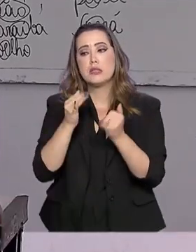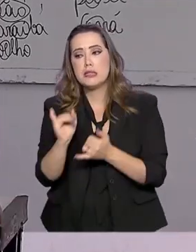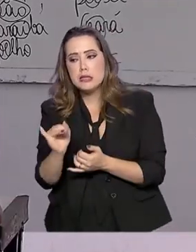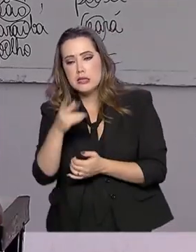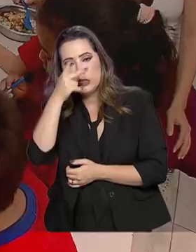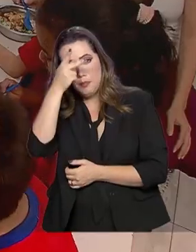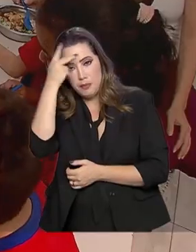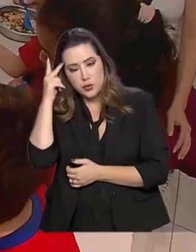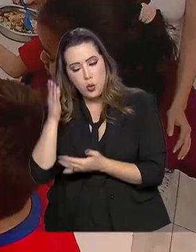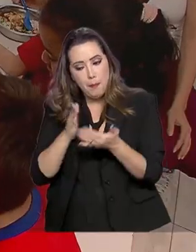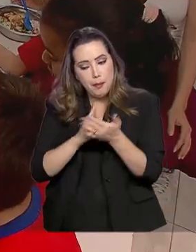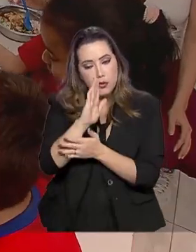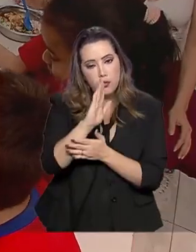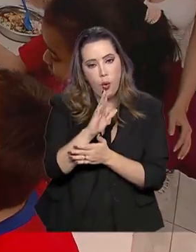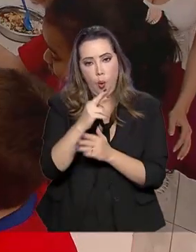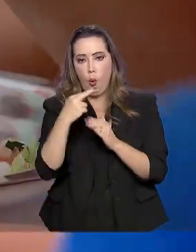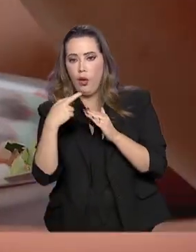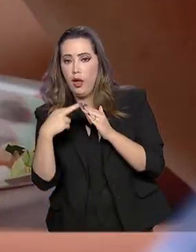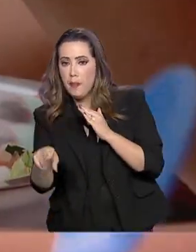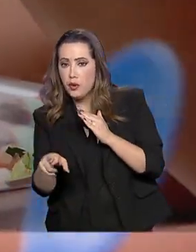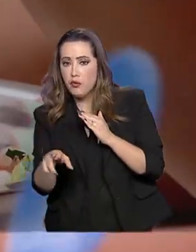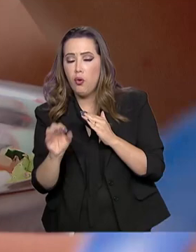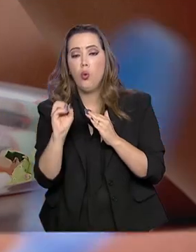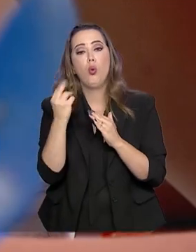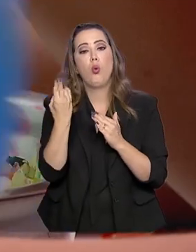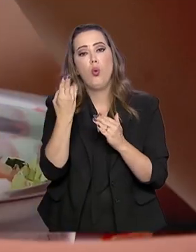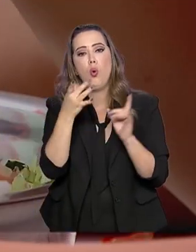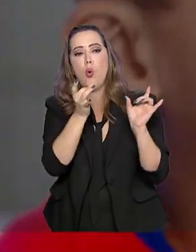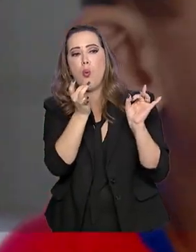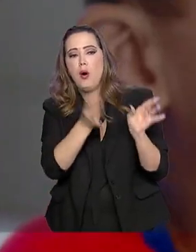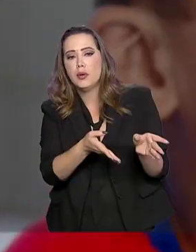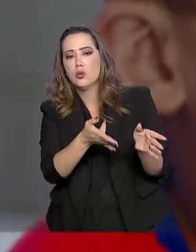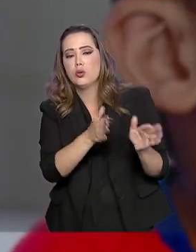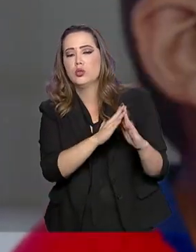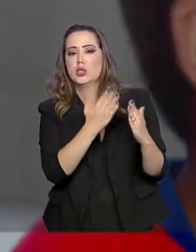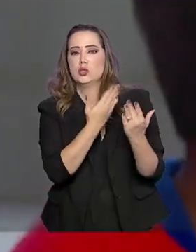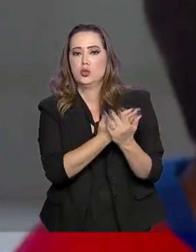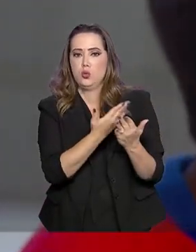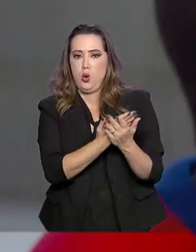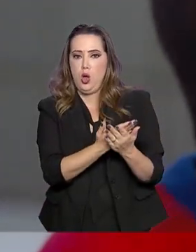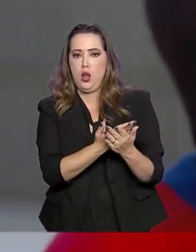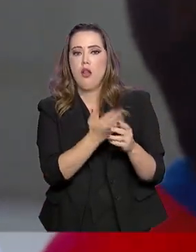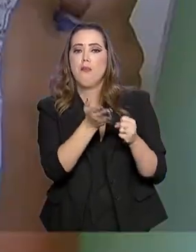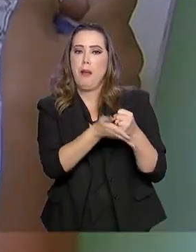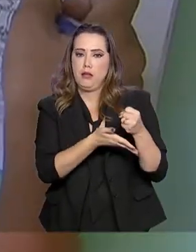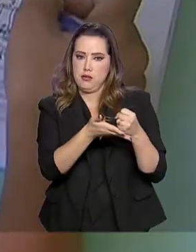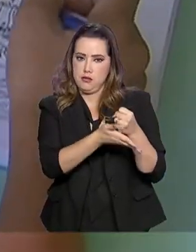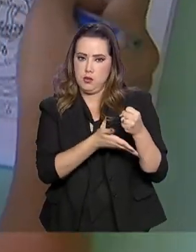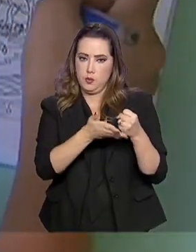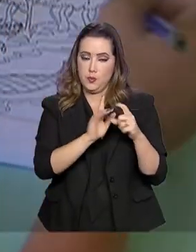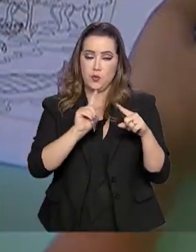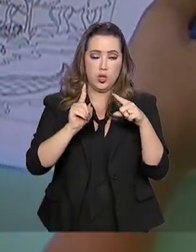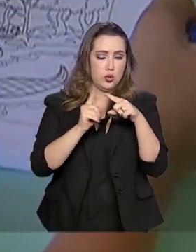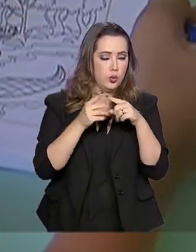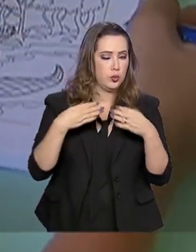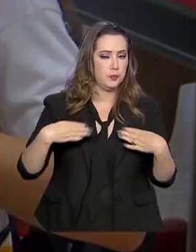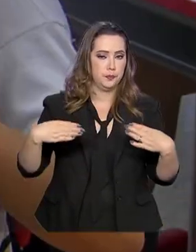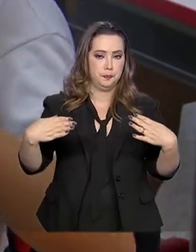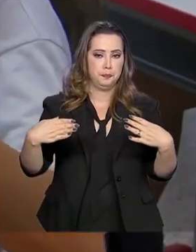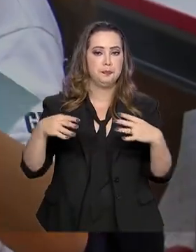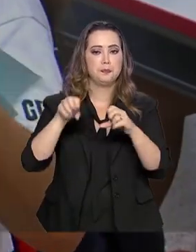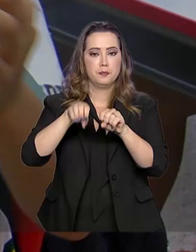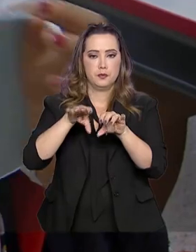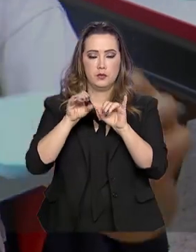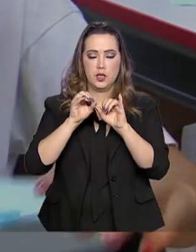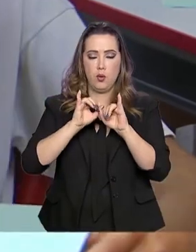reprovação e abandono escolar dos alunos da educação básica. De acordo com o Ministério da Educação, o